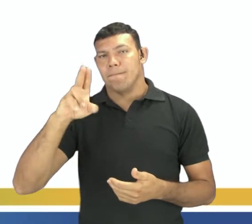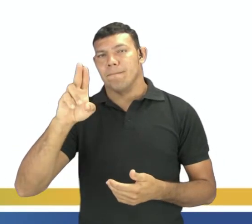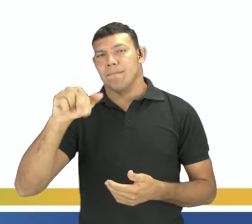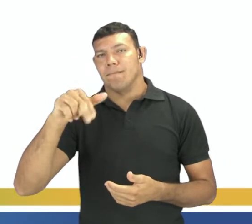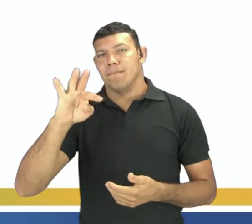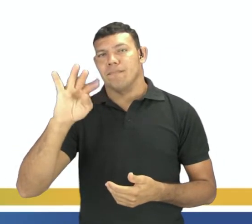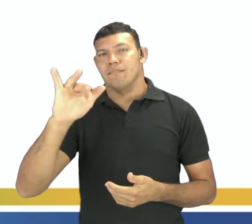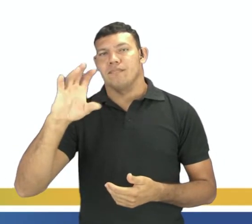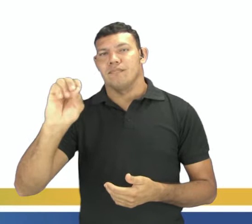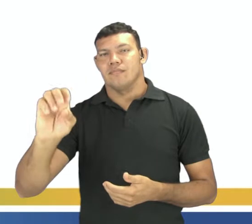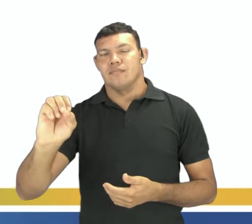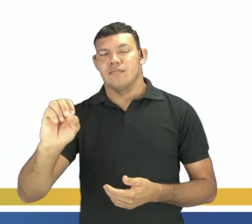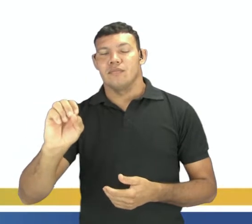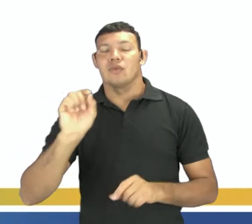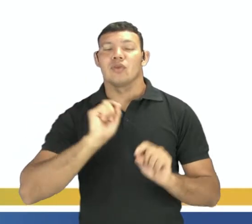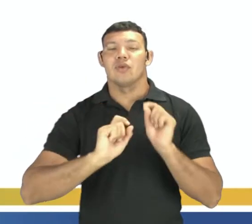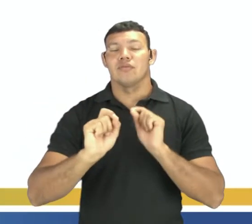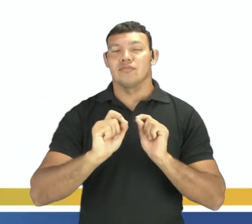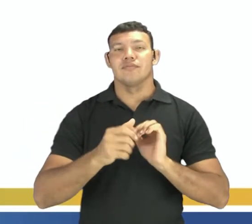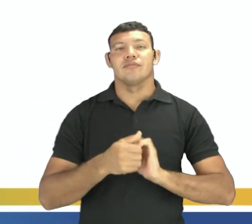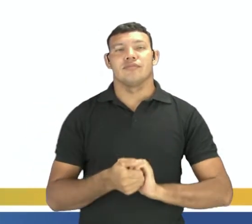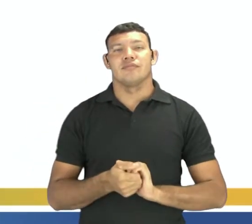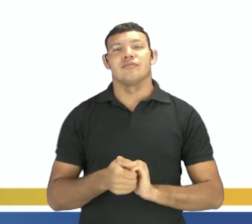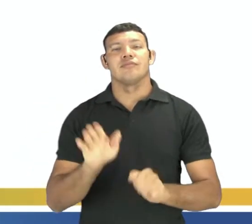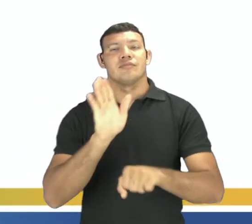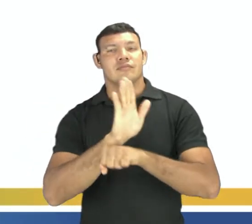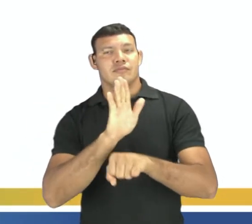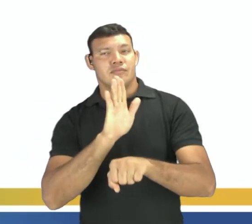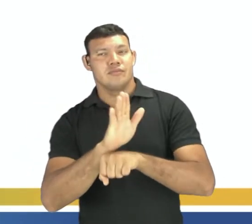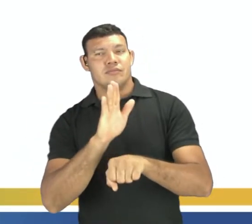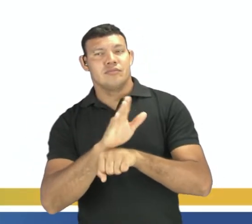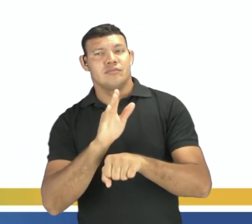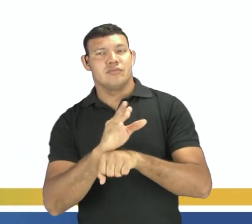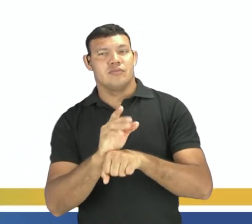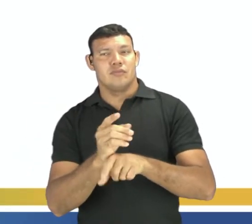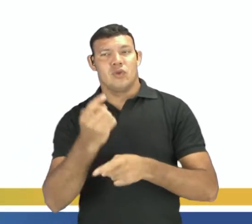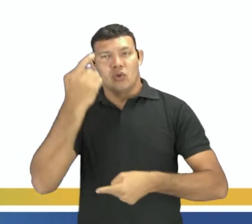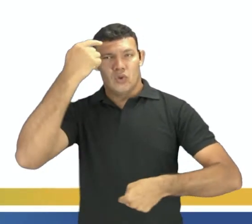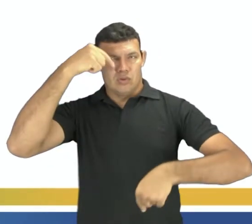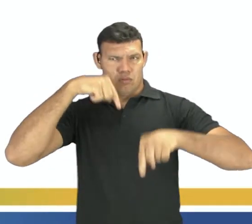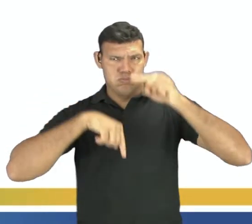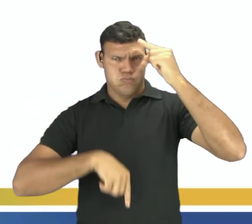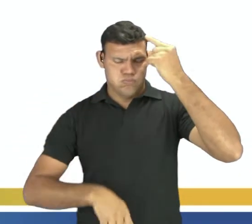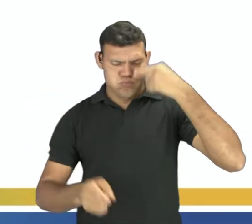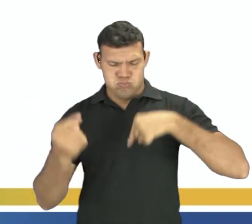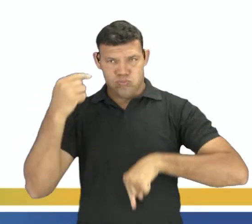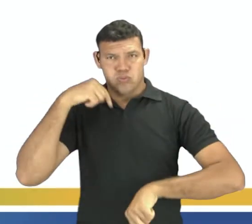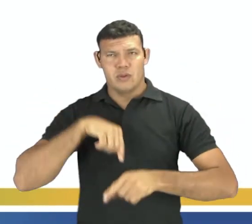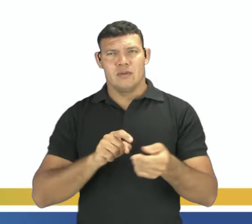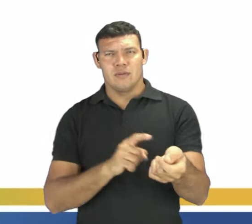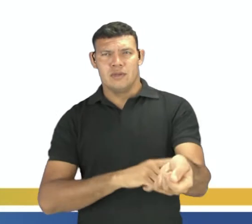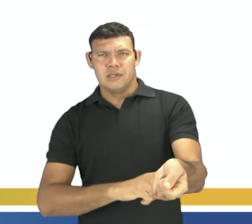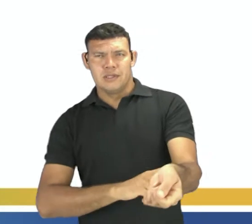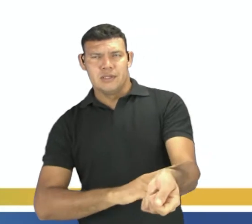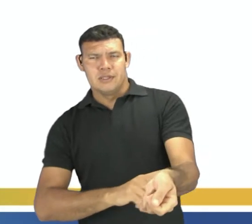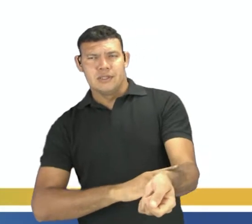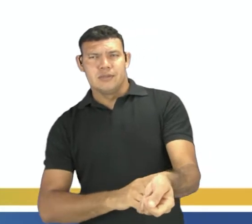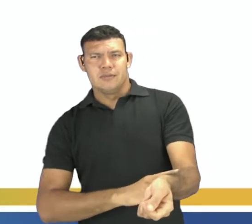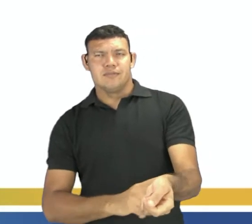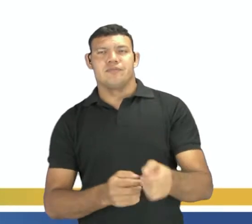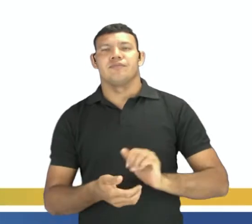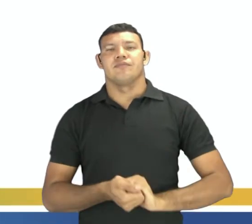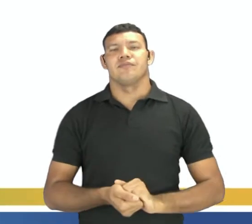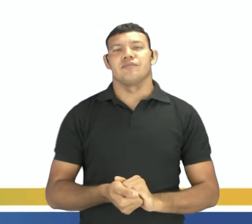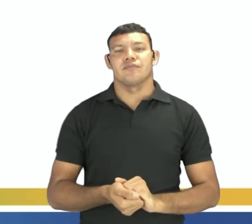reticular. Então, ele vai estar aí auxiliando no transporte, né, como exemplo do sangue e linfa,